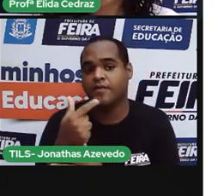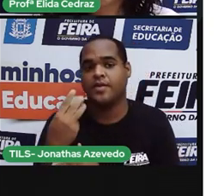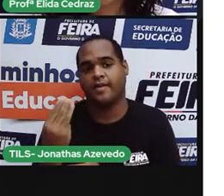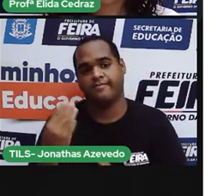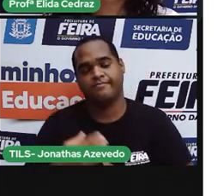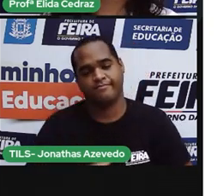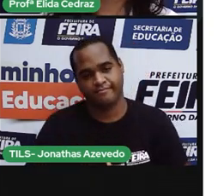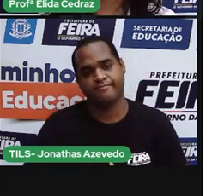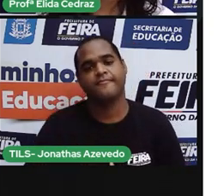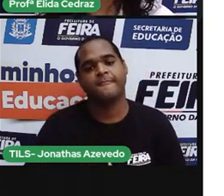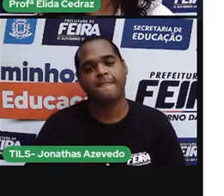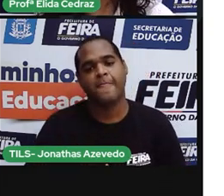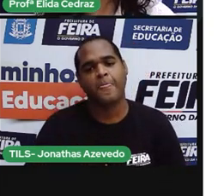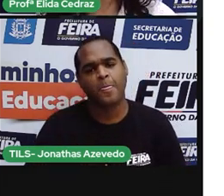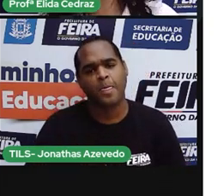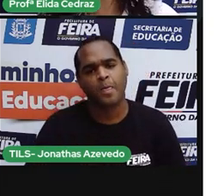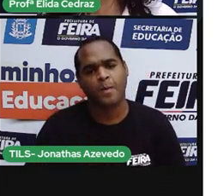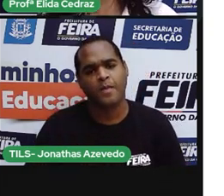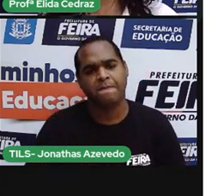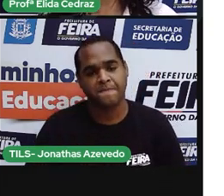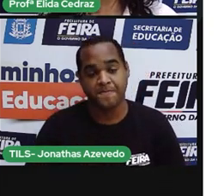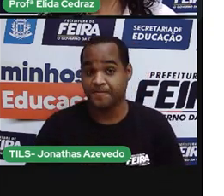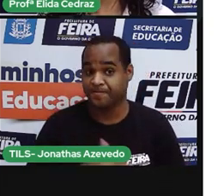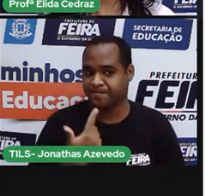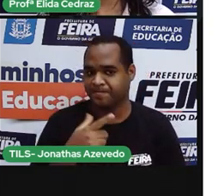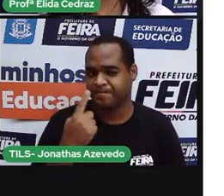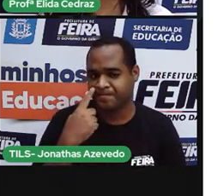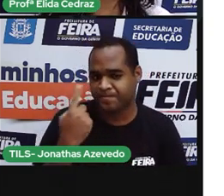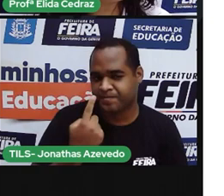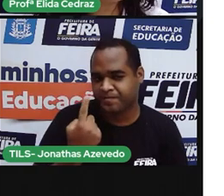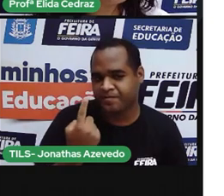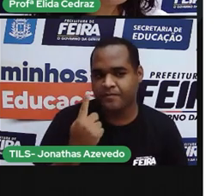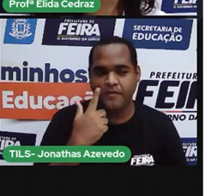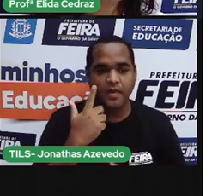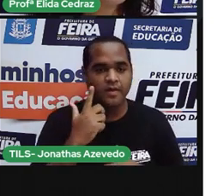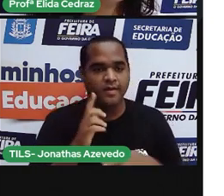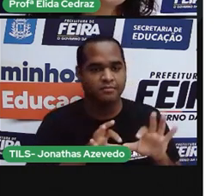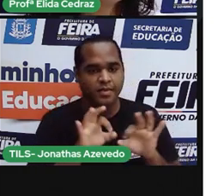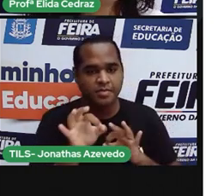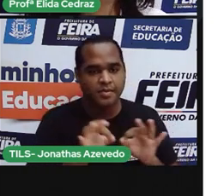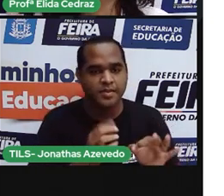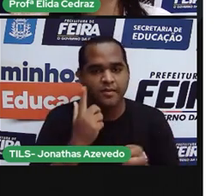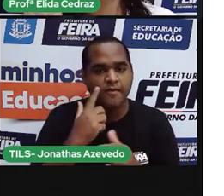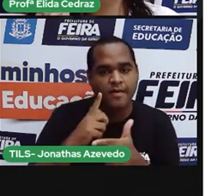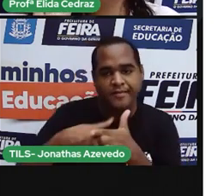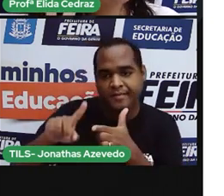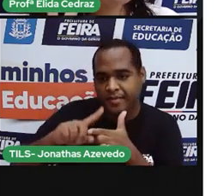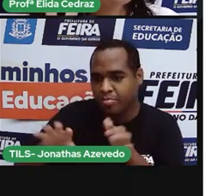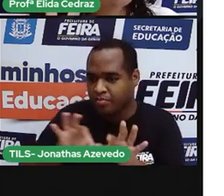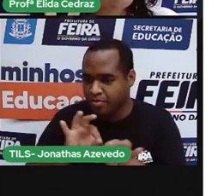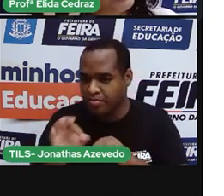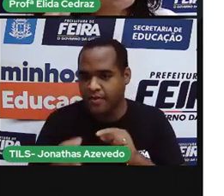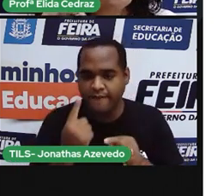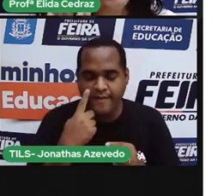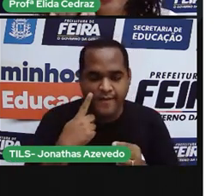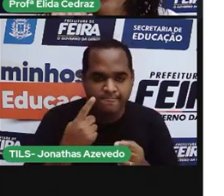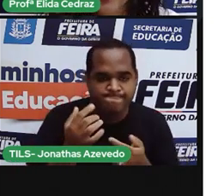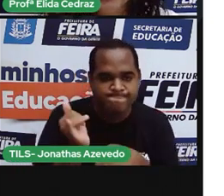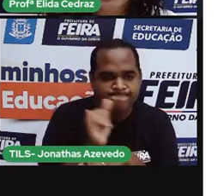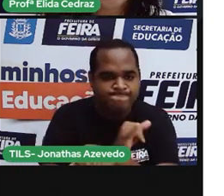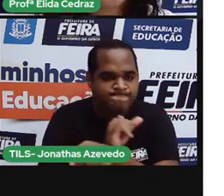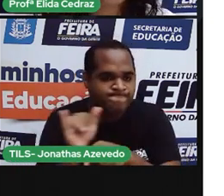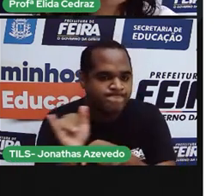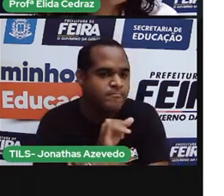23. O primeiro probleminha que você vai achar a solução usando duas estratégias é